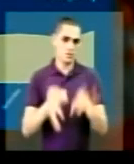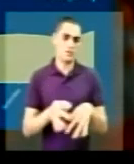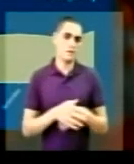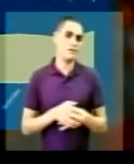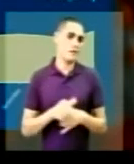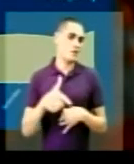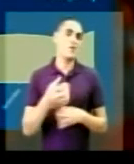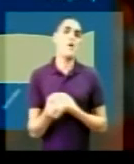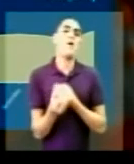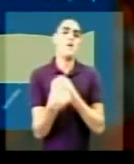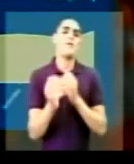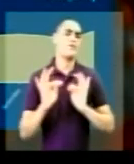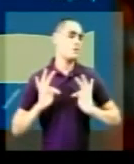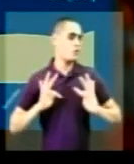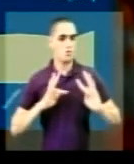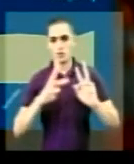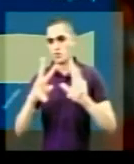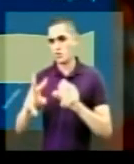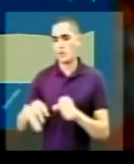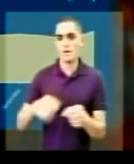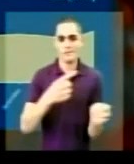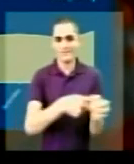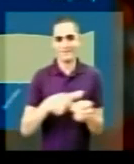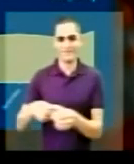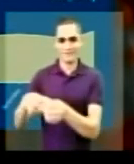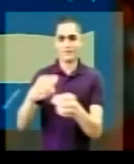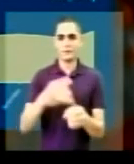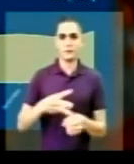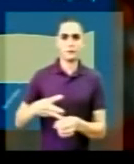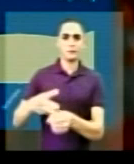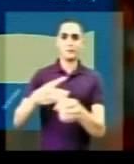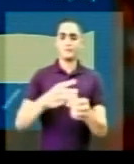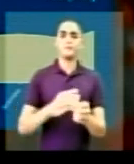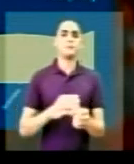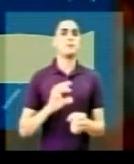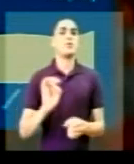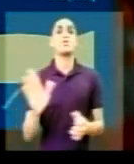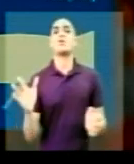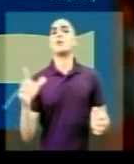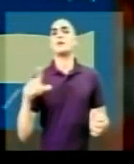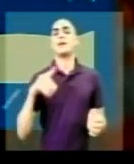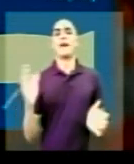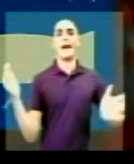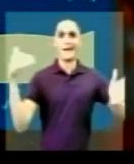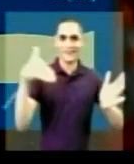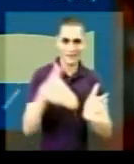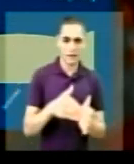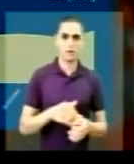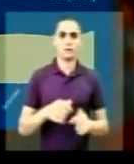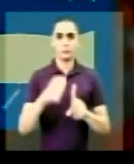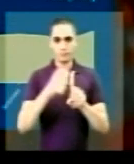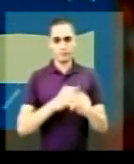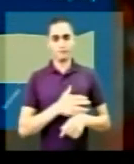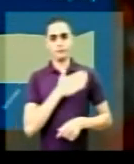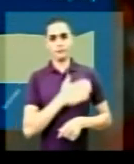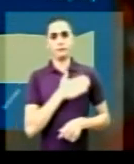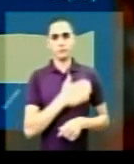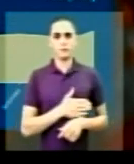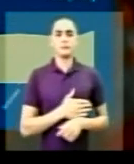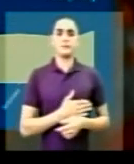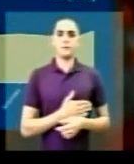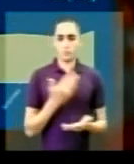os municípios com os dados fechados do ano, tem os dados até agosto. Então, para uma comparabilidade até com